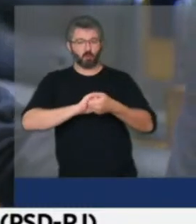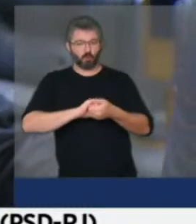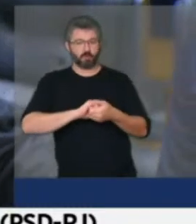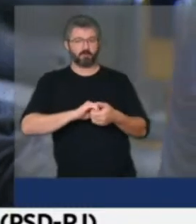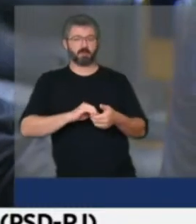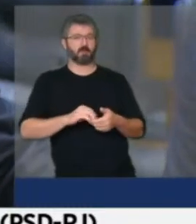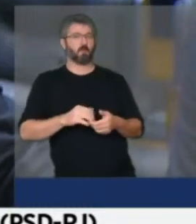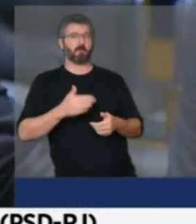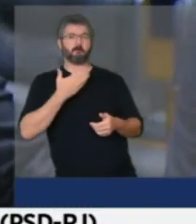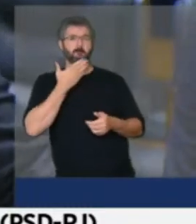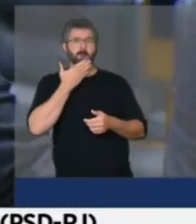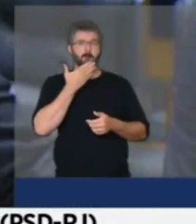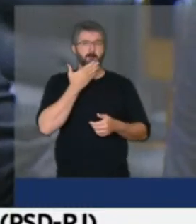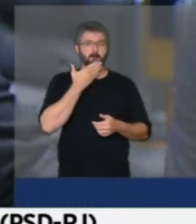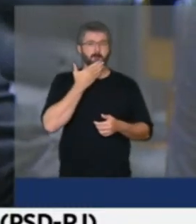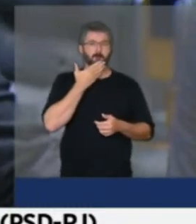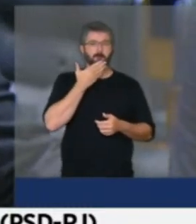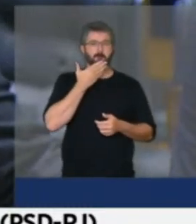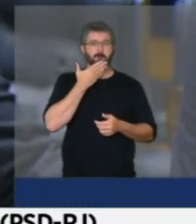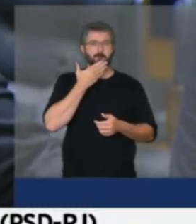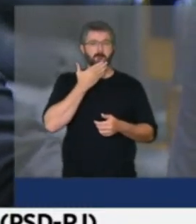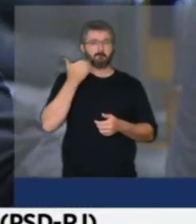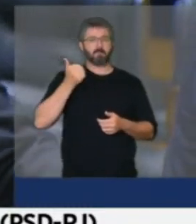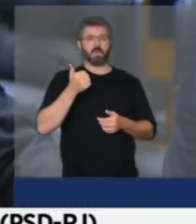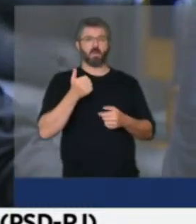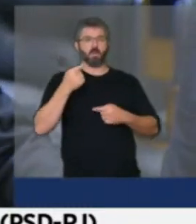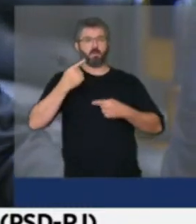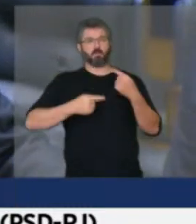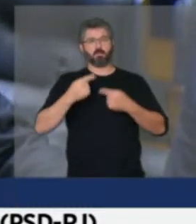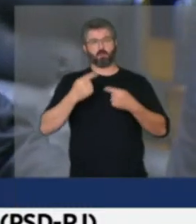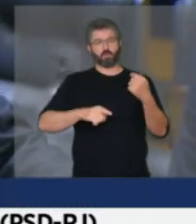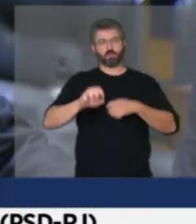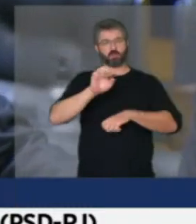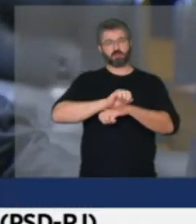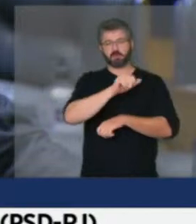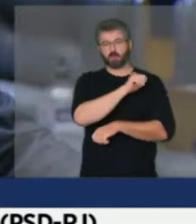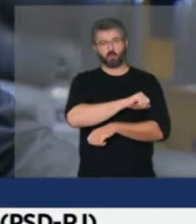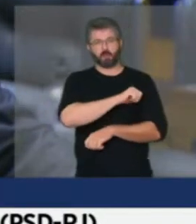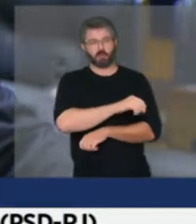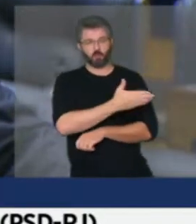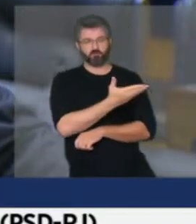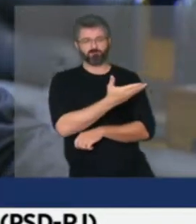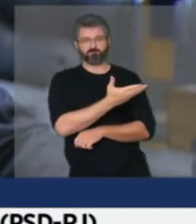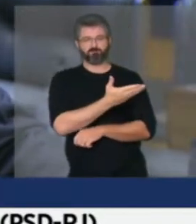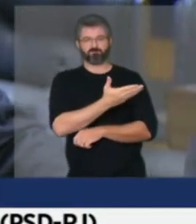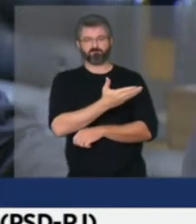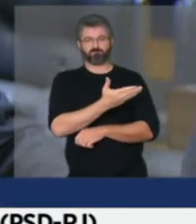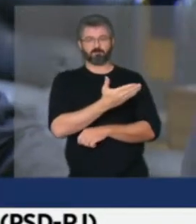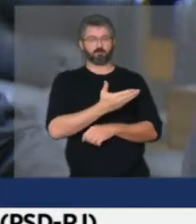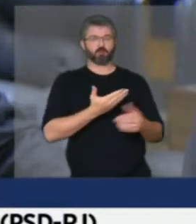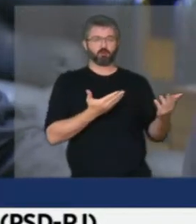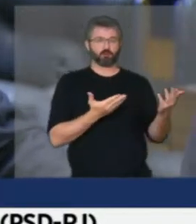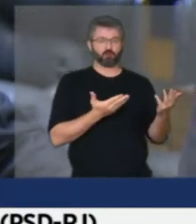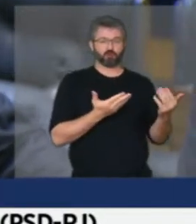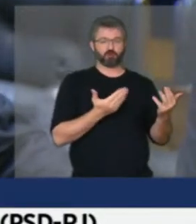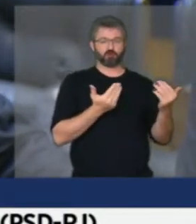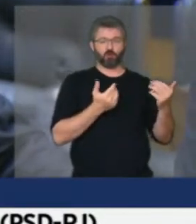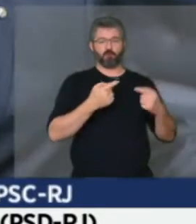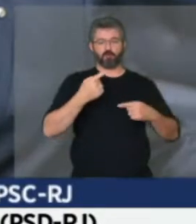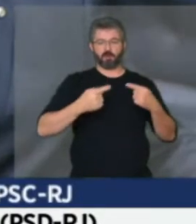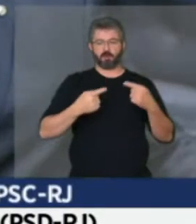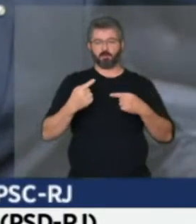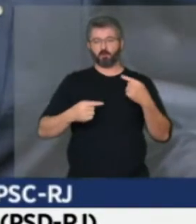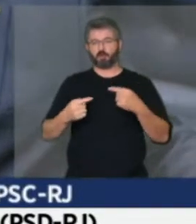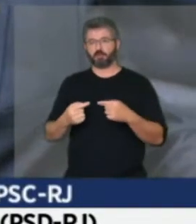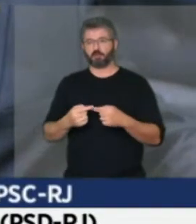dos melhores quadros da nossa política do Estado do Rio de Janeiro, o jovem político